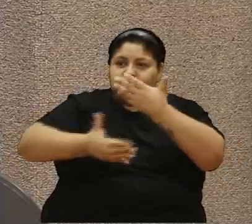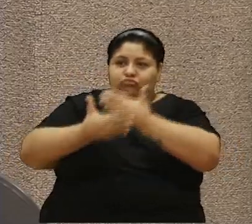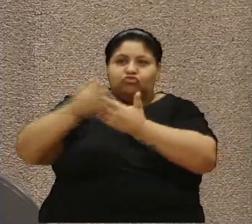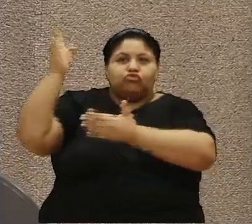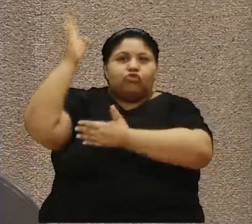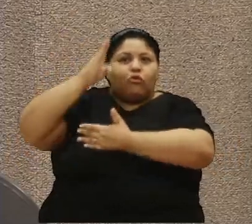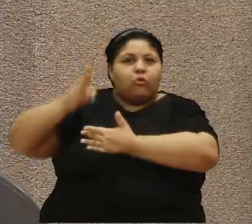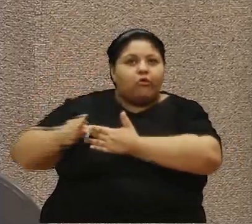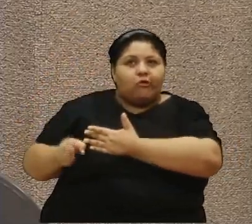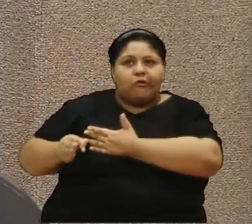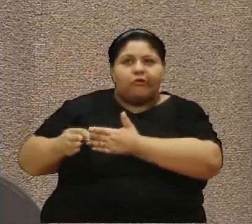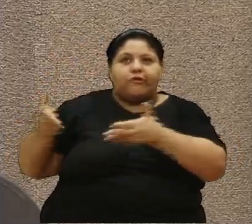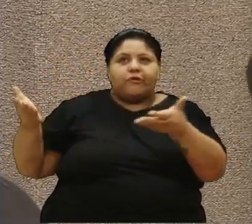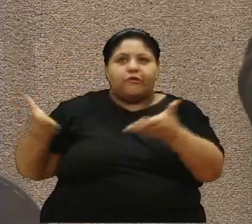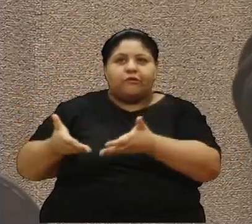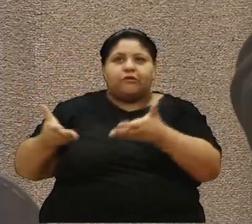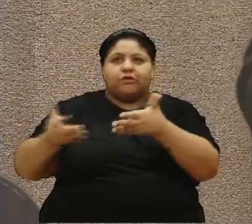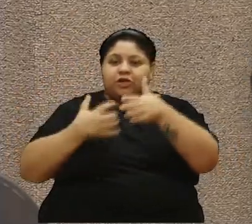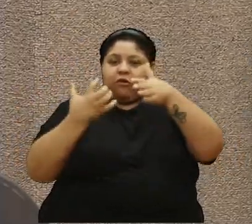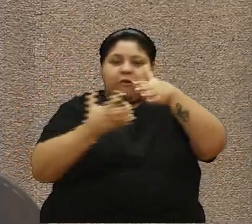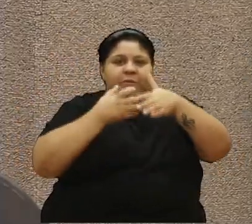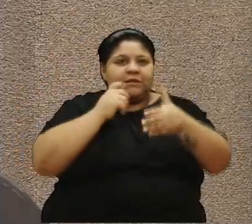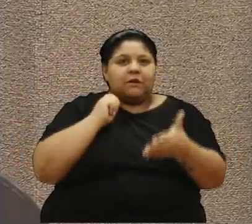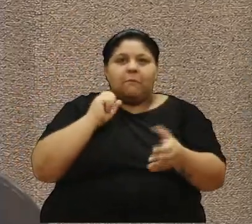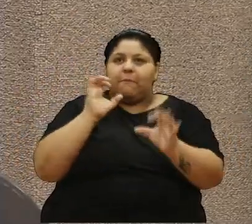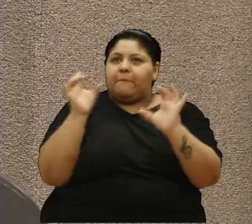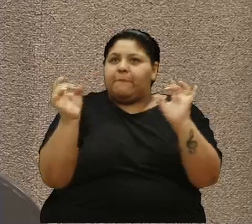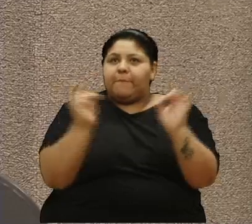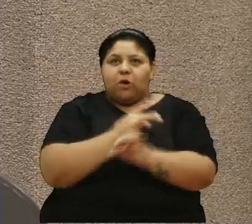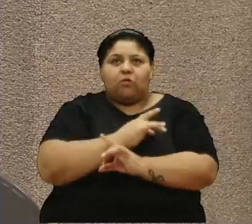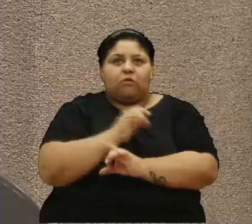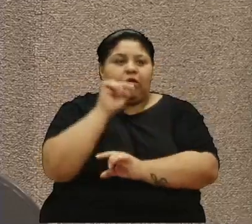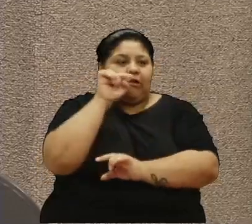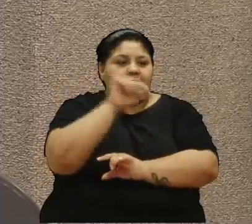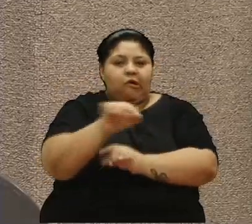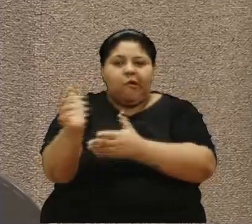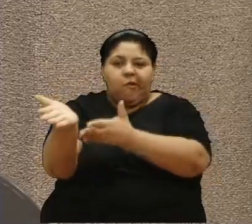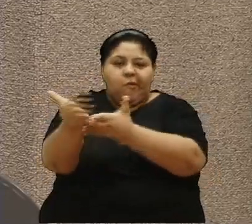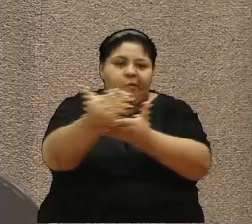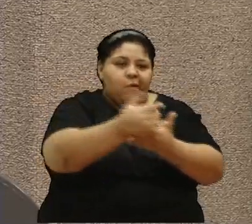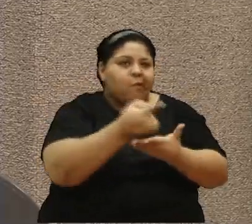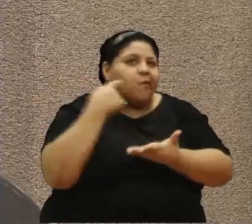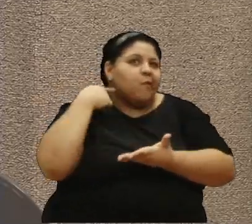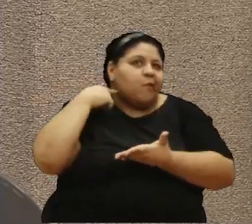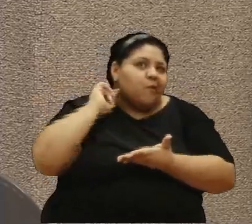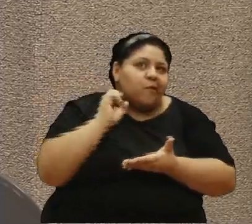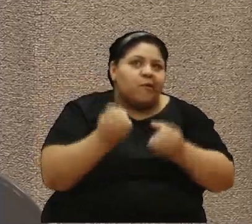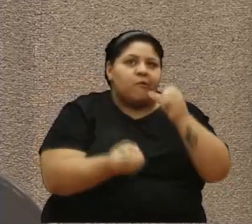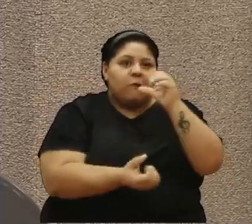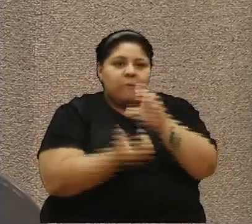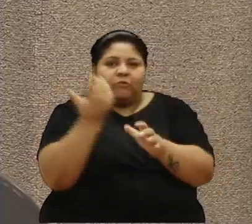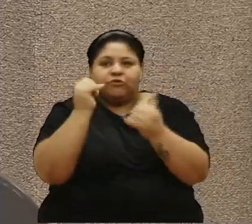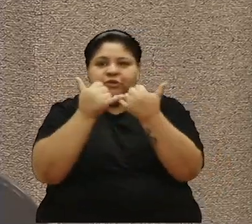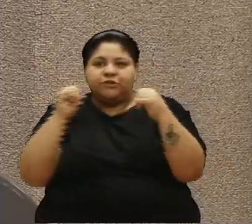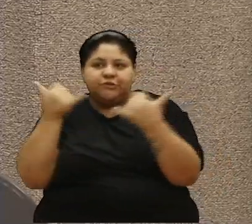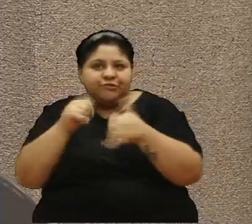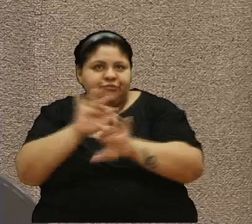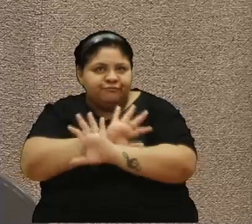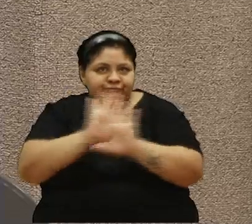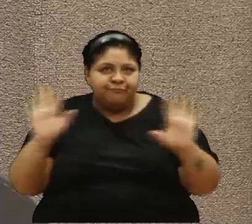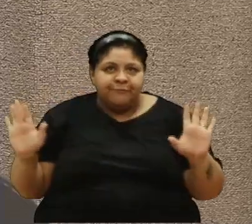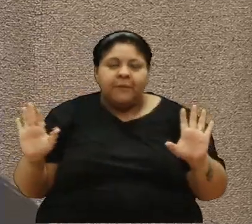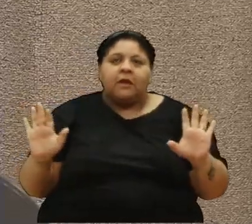né? Já com a usina pronta, né? Não, vamos aqui, vamos recolher todo o lixo, vamos produzir energia e assim por